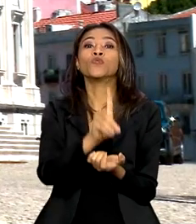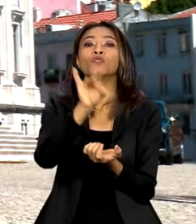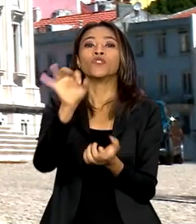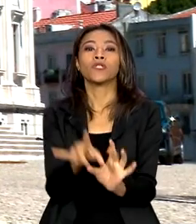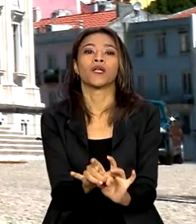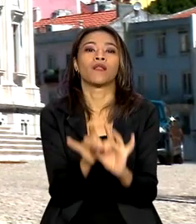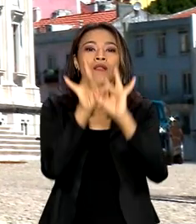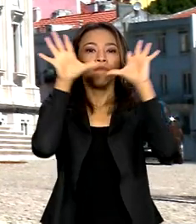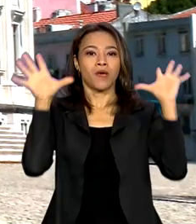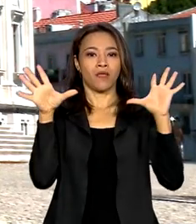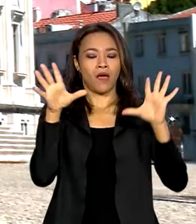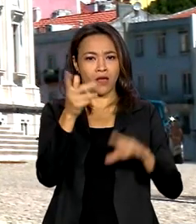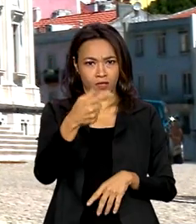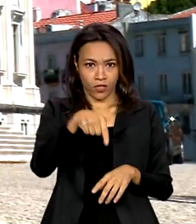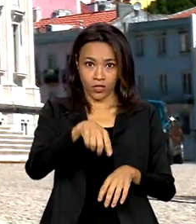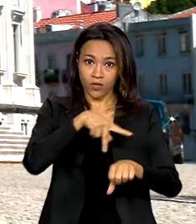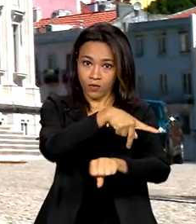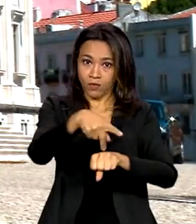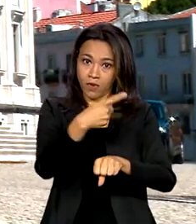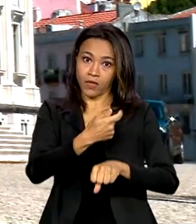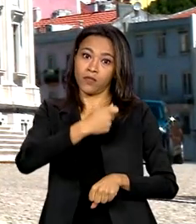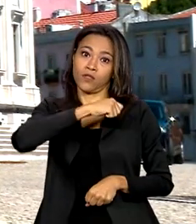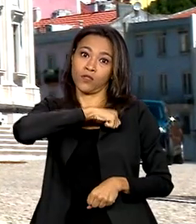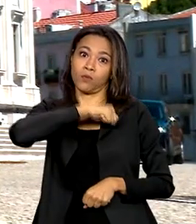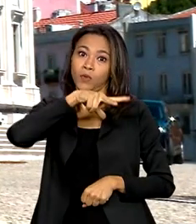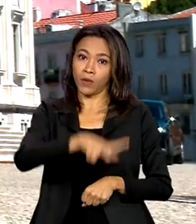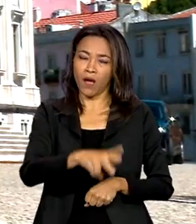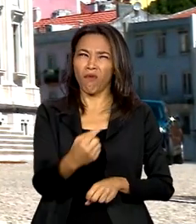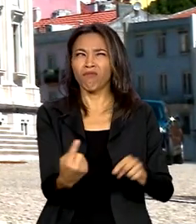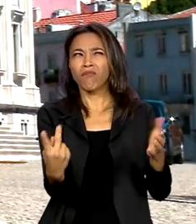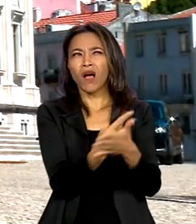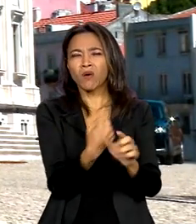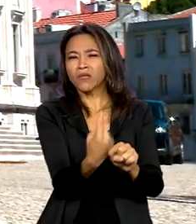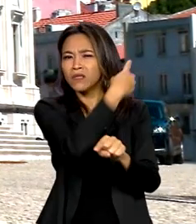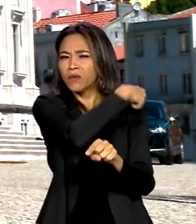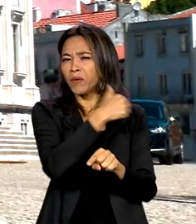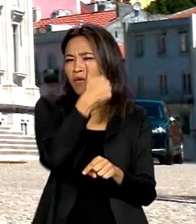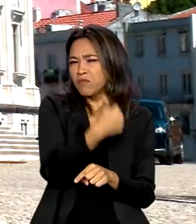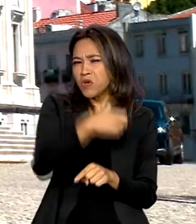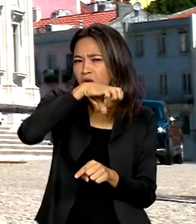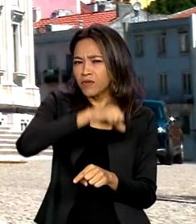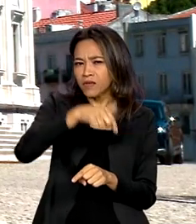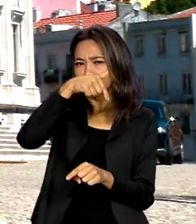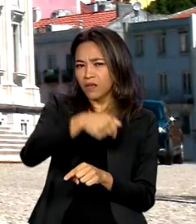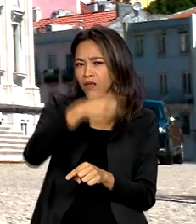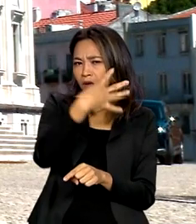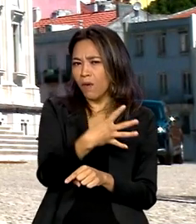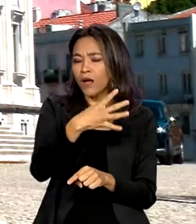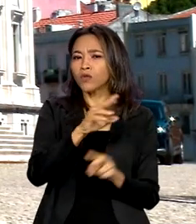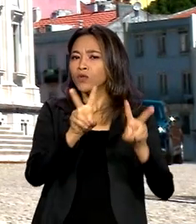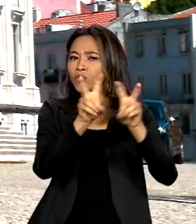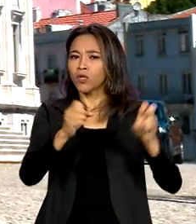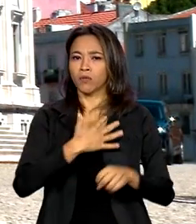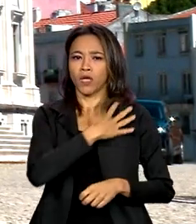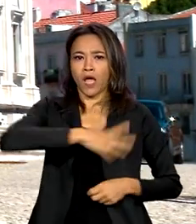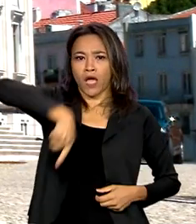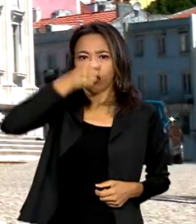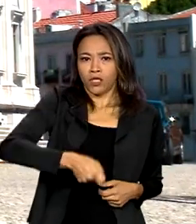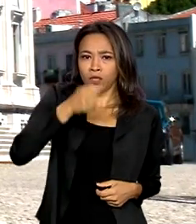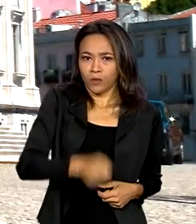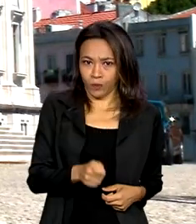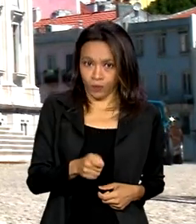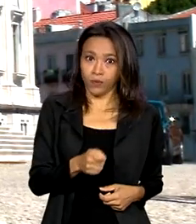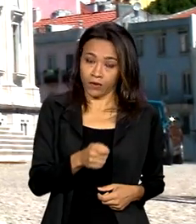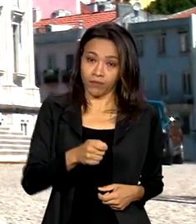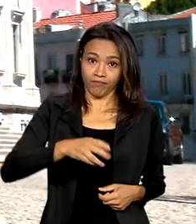um movimento popular e militar ocorrido em 1974 contra a ditadura de António Salazar. Seu símbolo